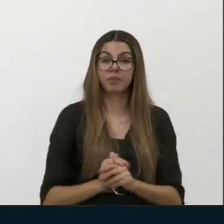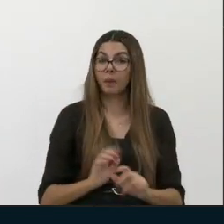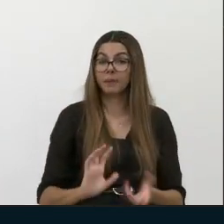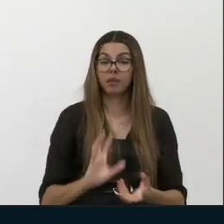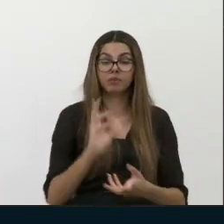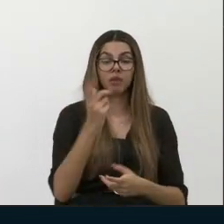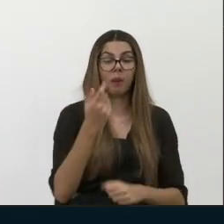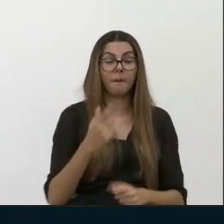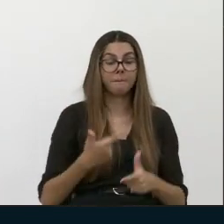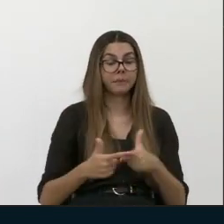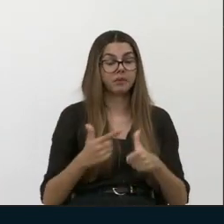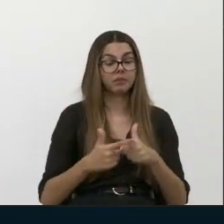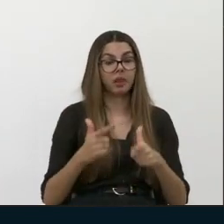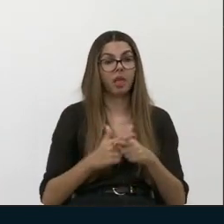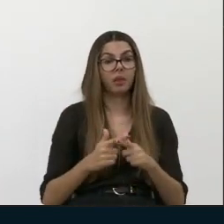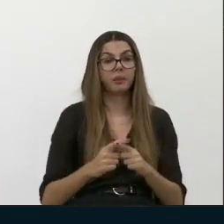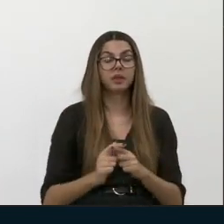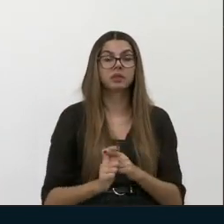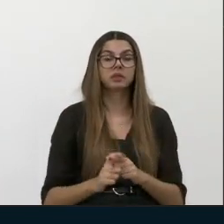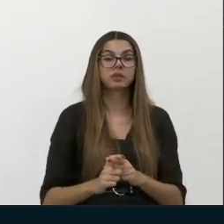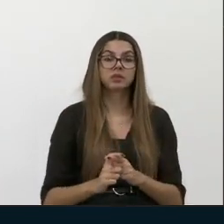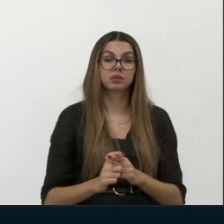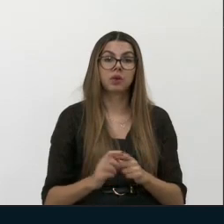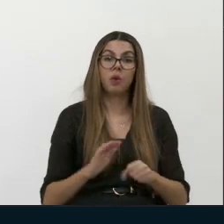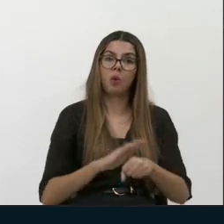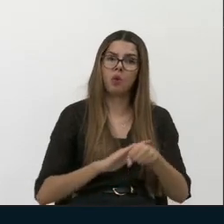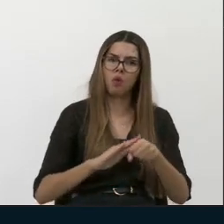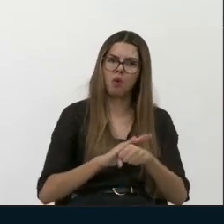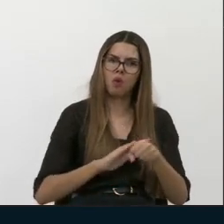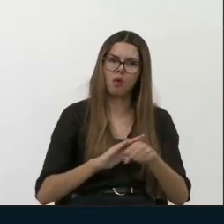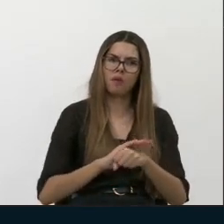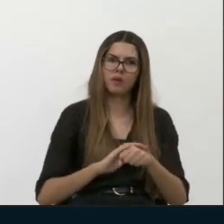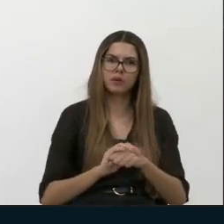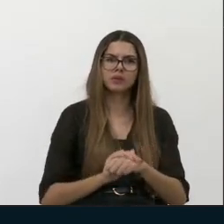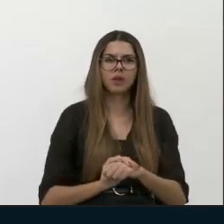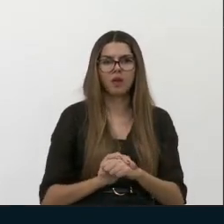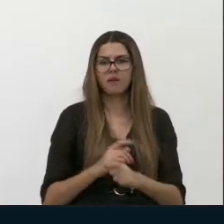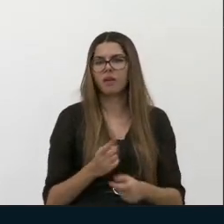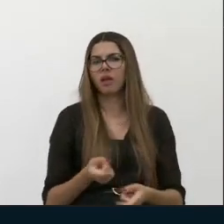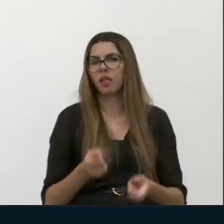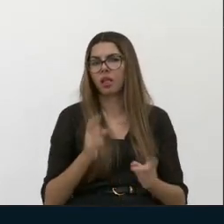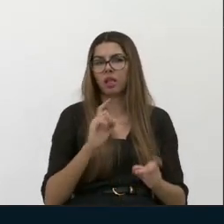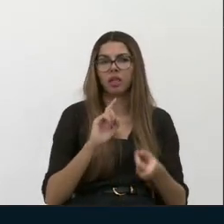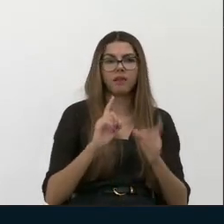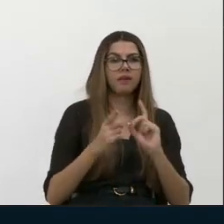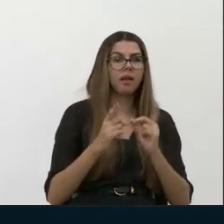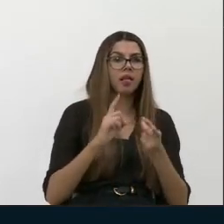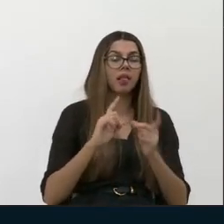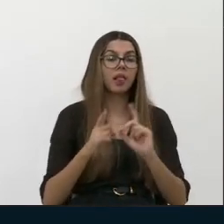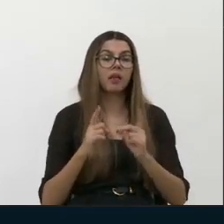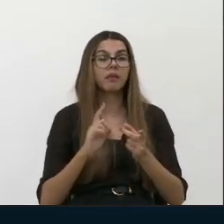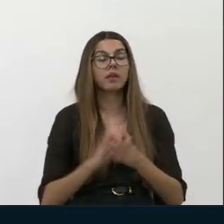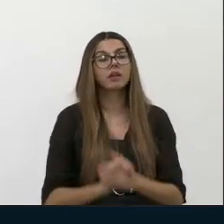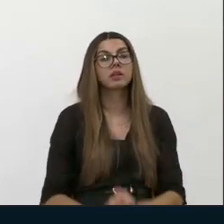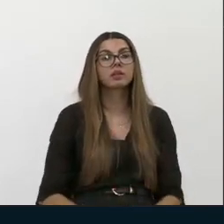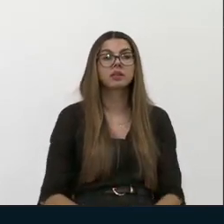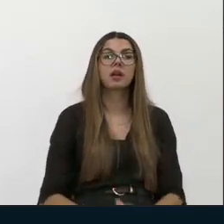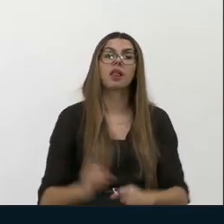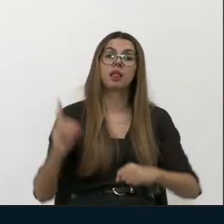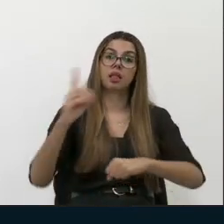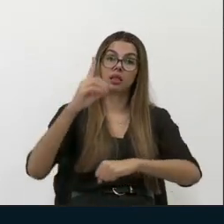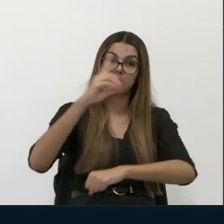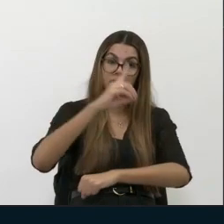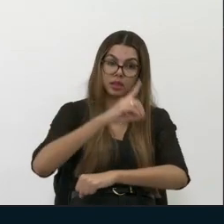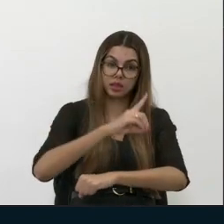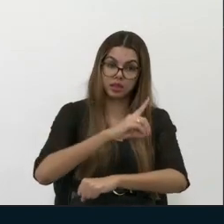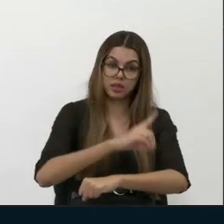problema... Ao invés de a gente discutir aqui o problema e as soluções, que fica fazendo discursinho para jogar para a torcida. Está sendo assim com a dengue, está